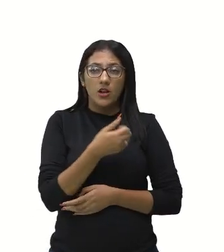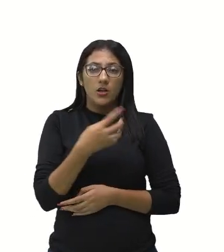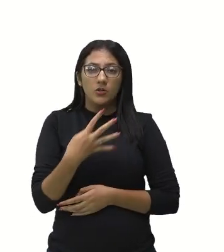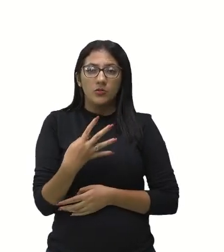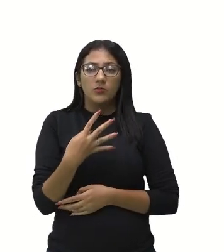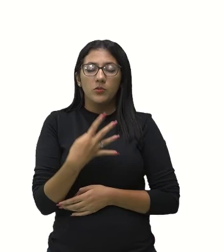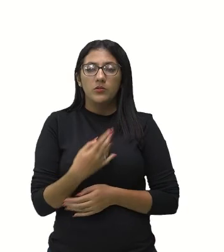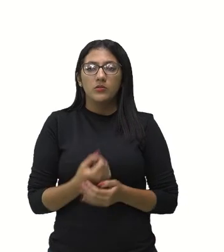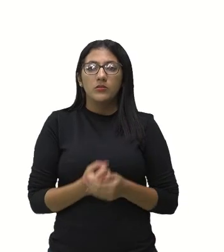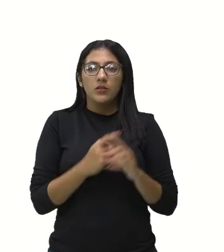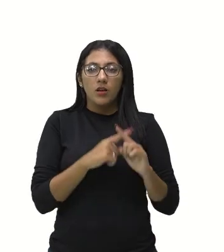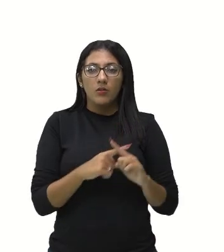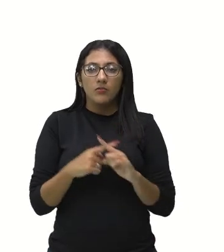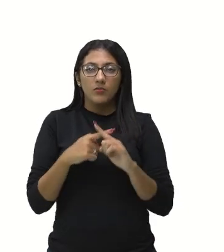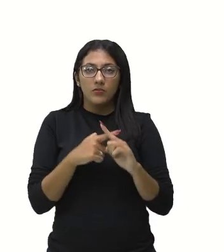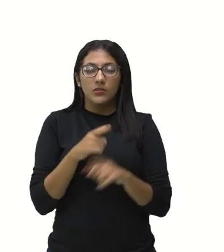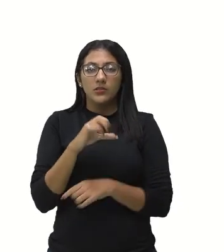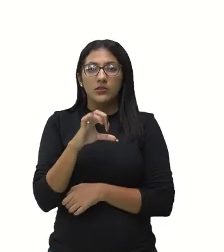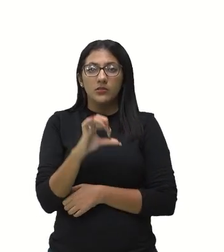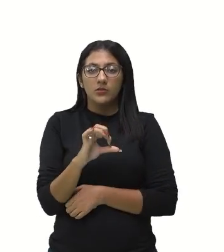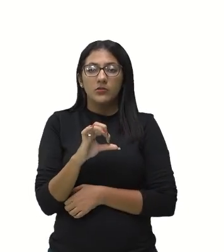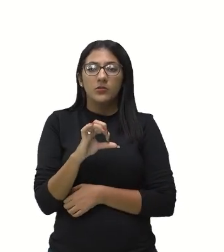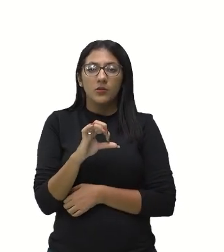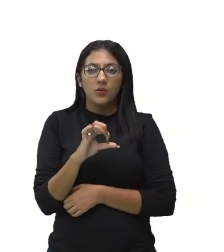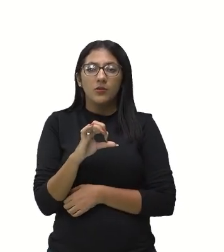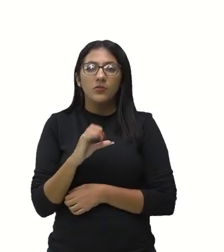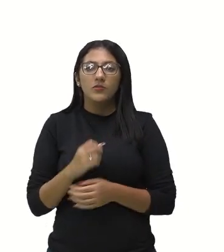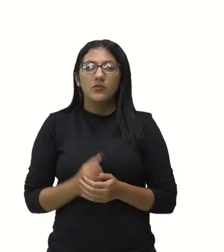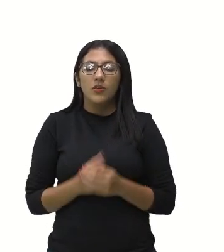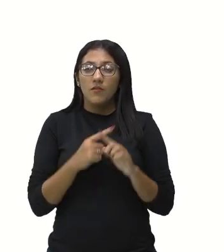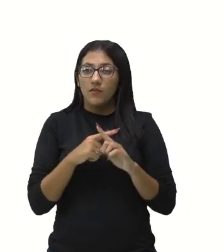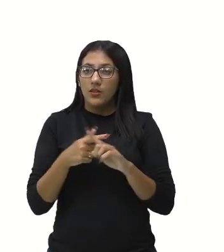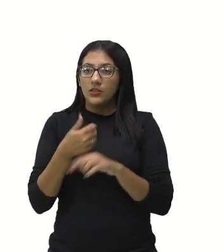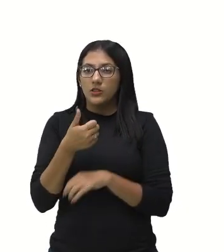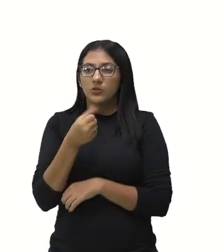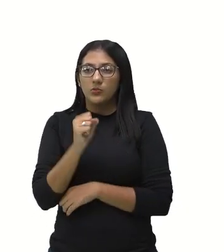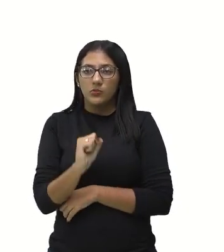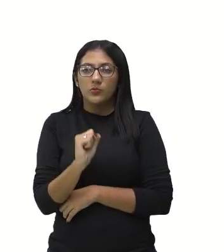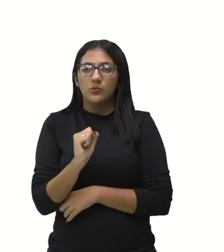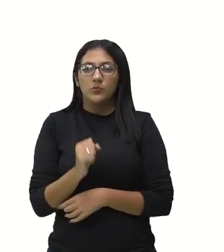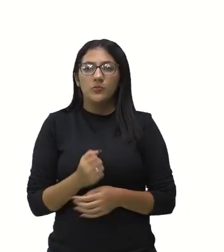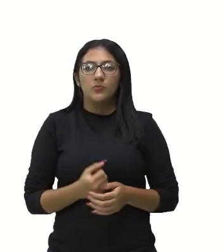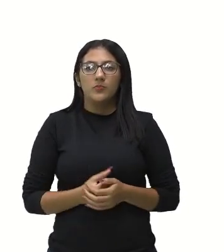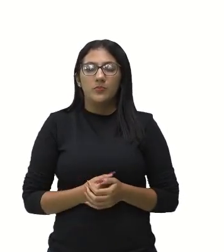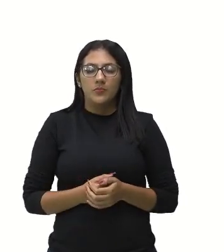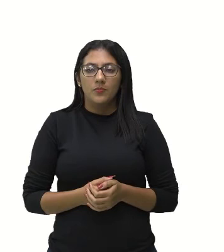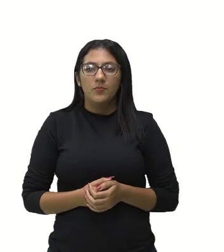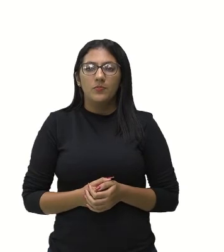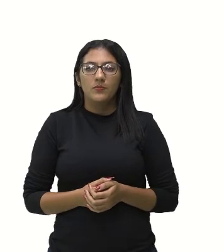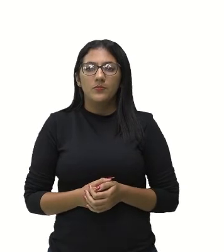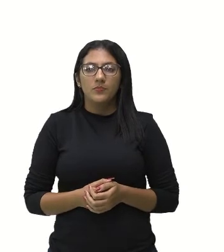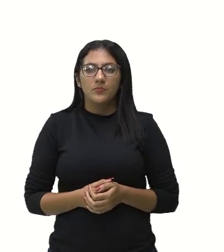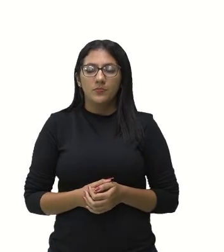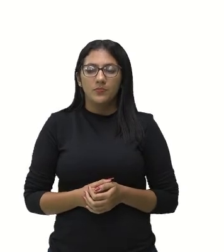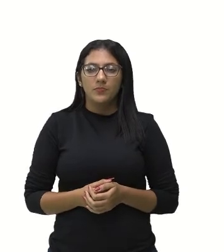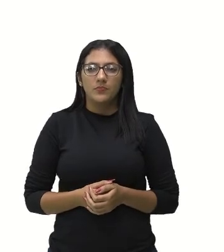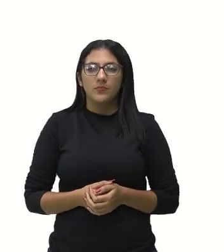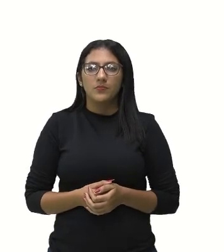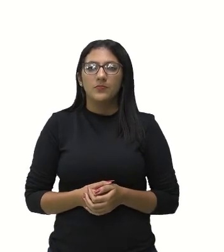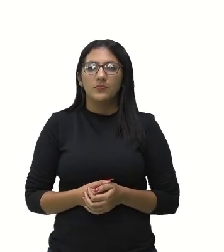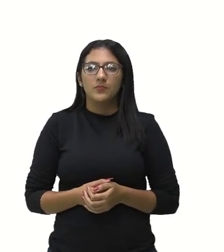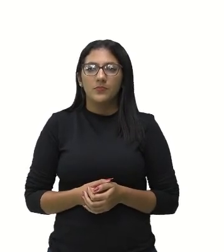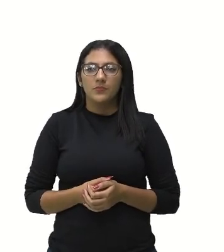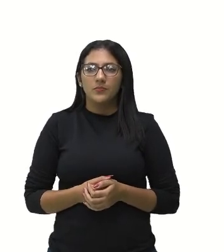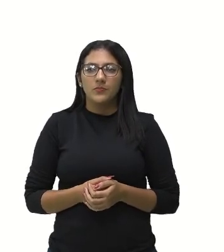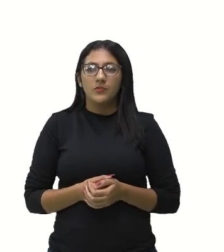3,14 vezes 9 vezes 18. Ok? Agora